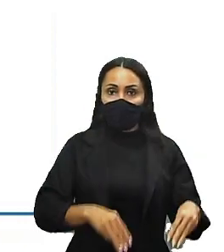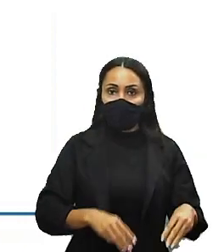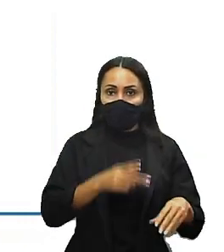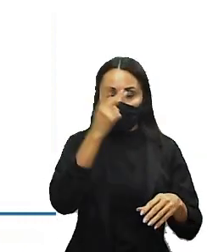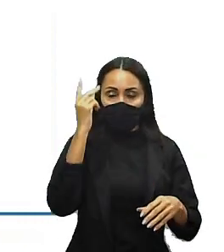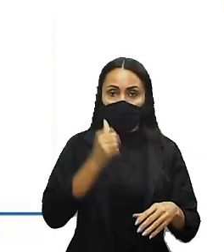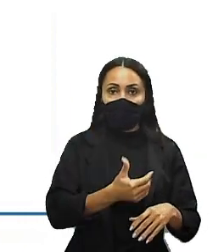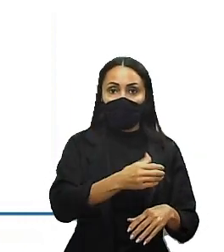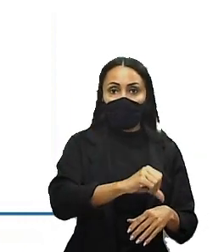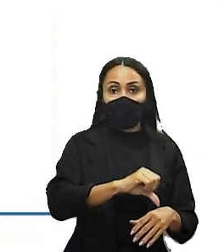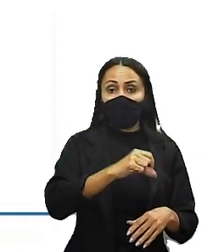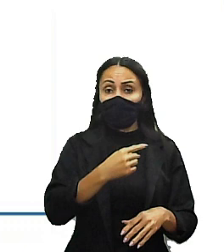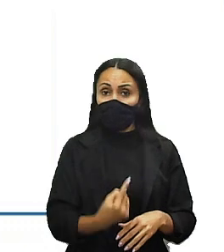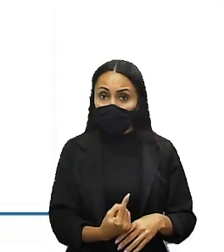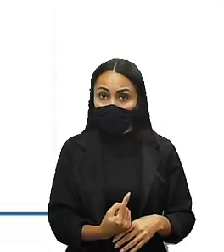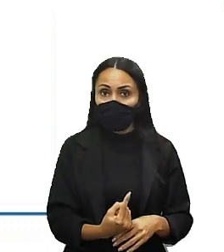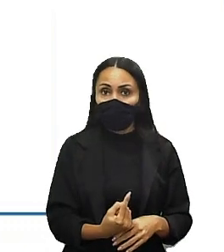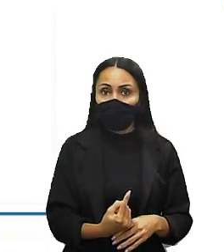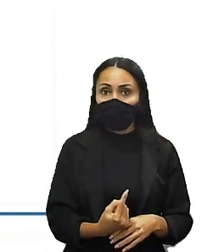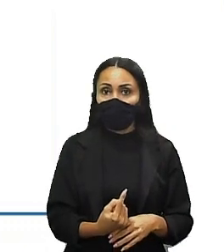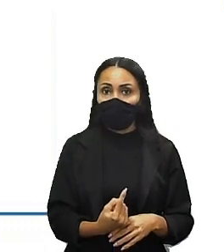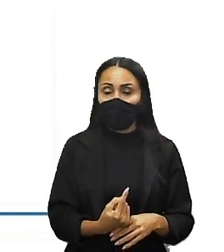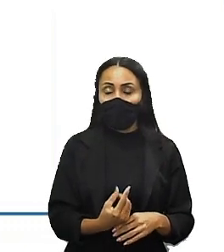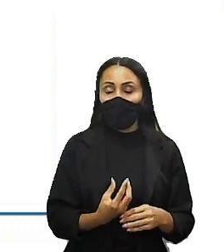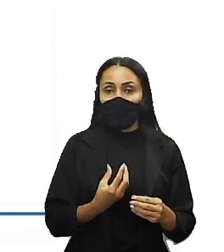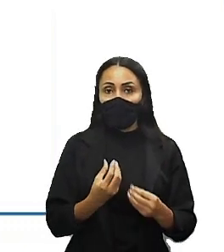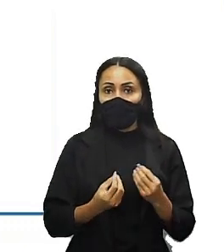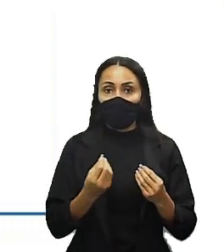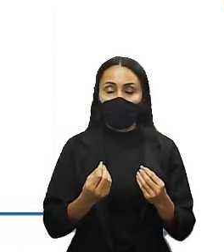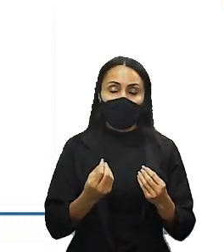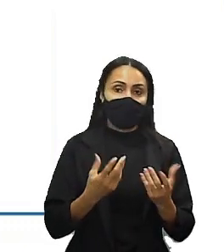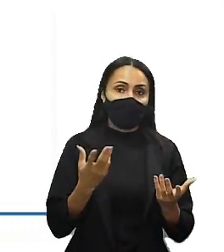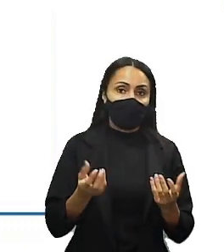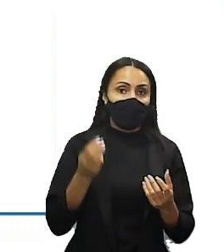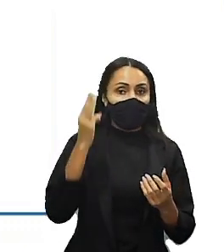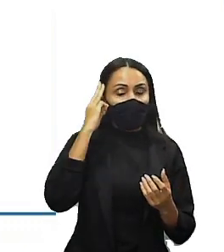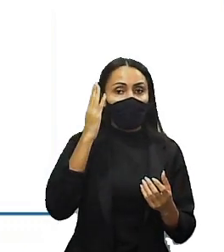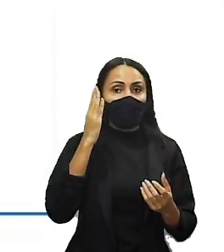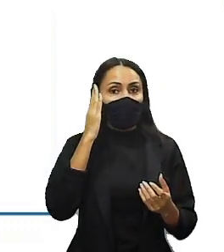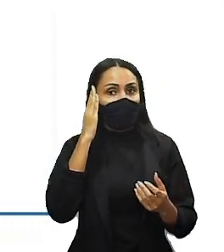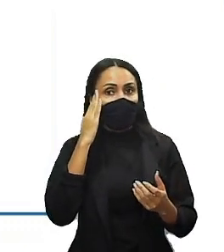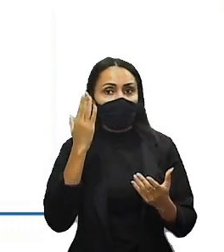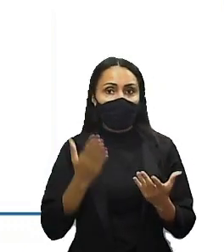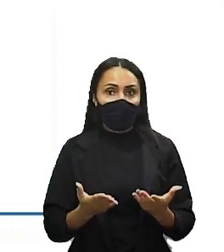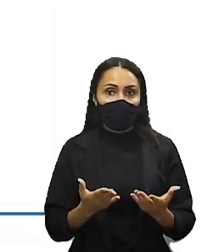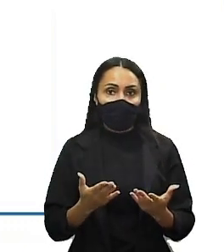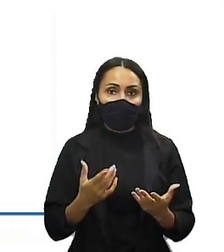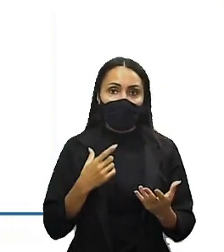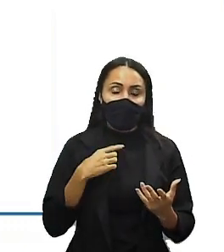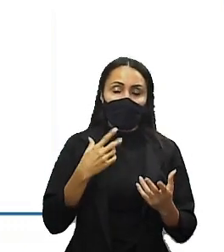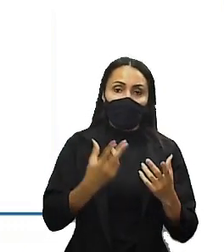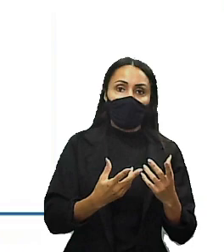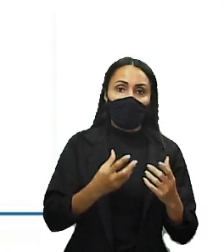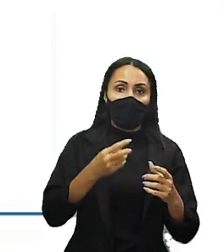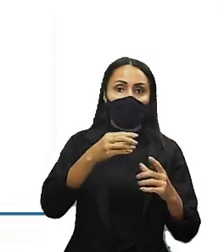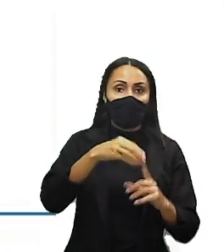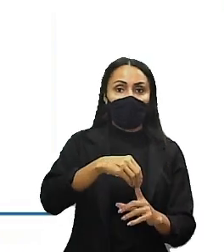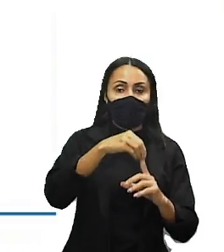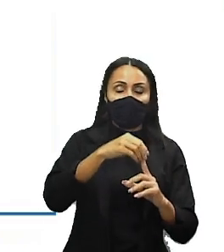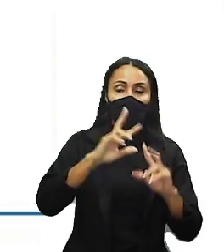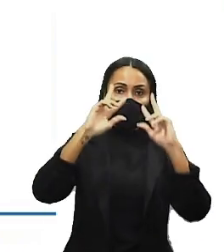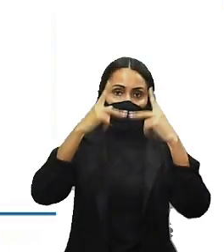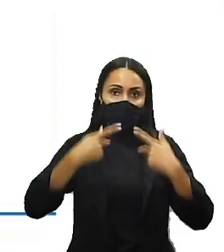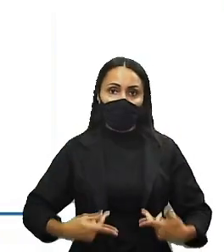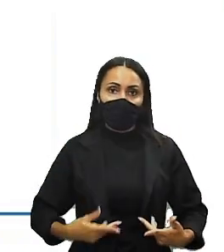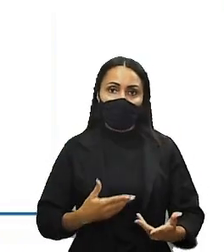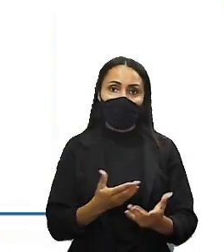desde 1991 como memórias, entendidas como memórias como patrimônio da humanidade e